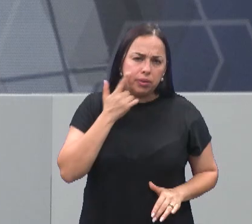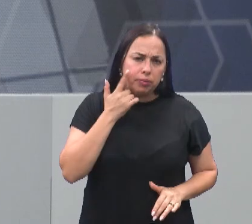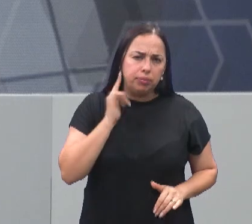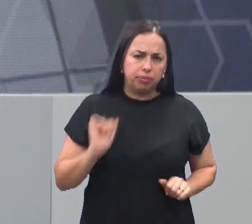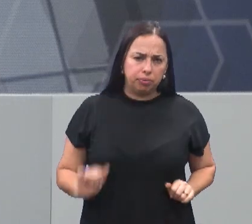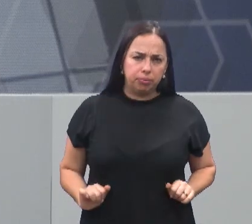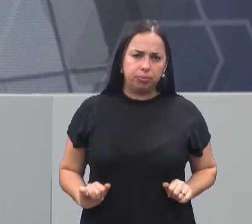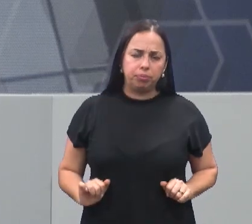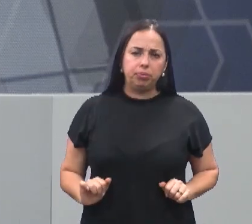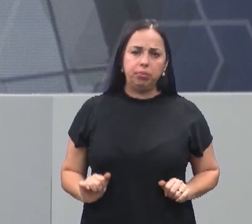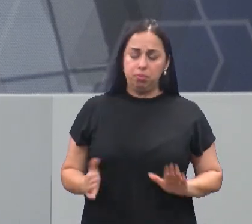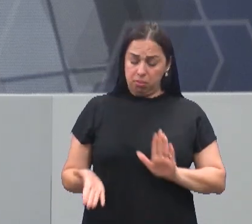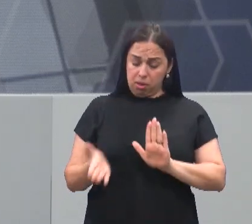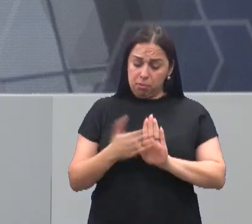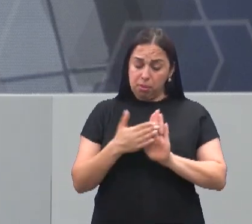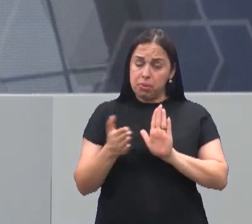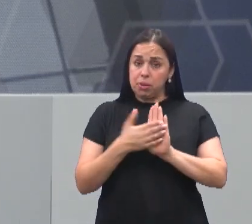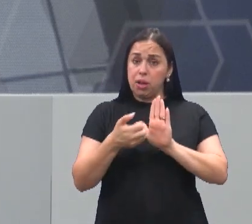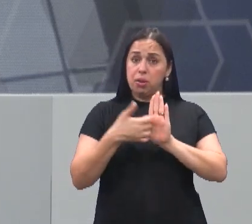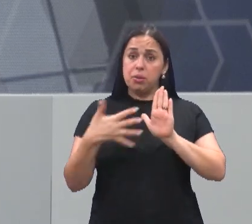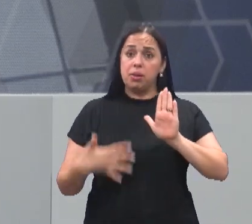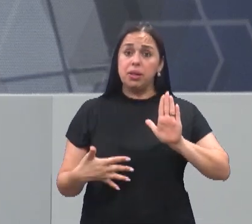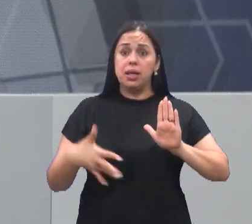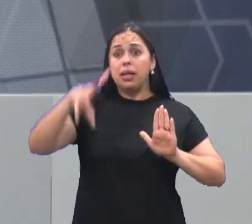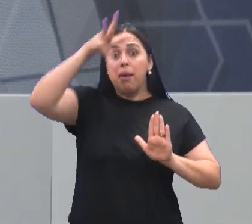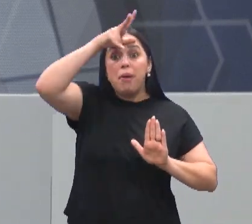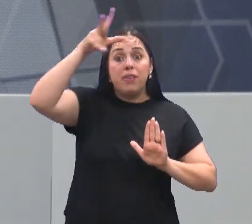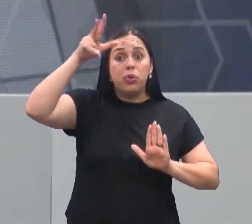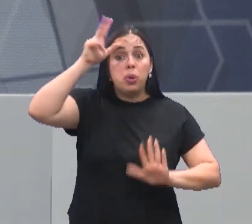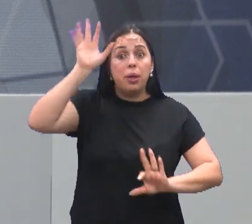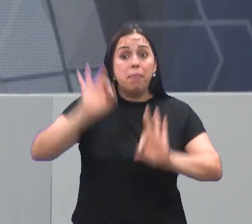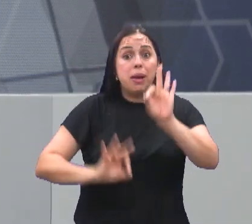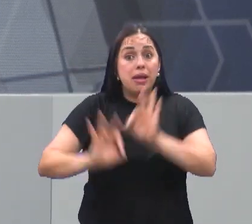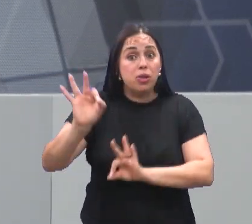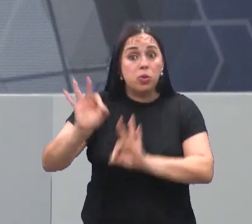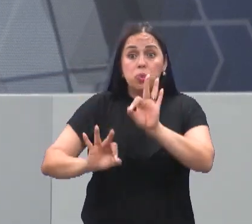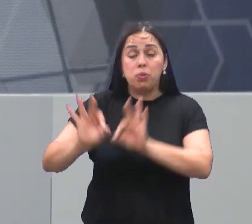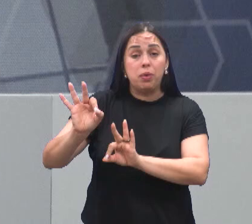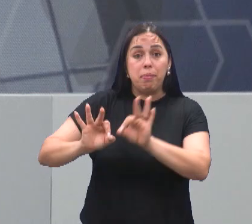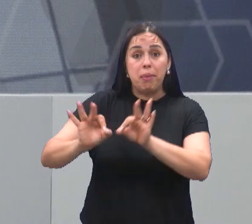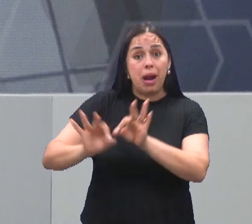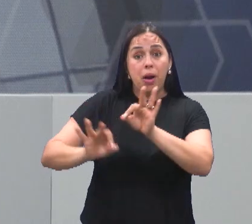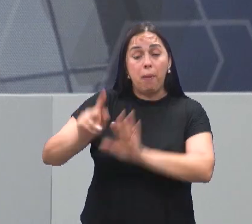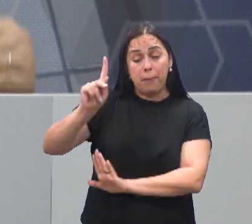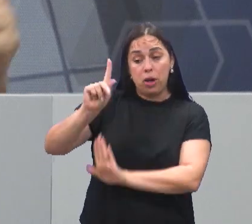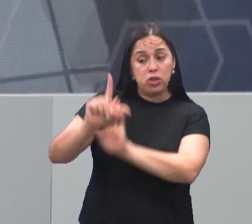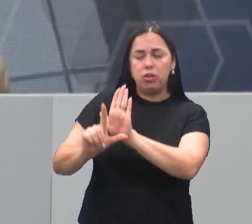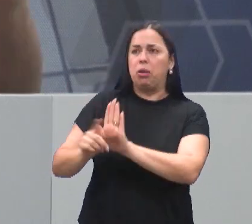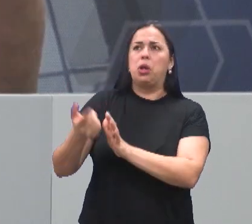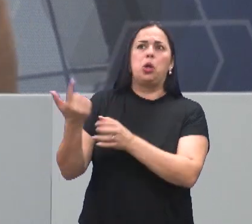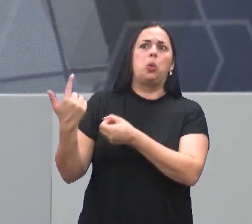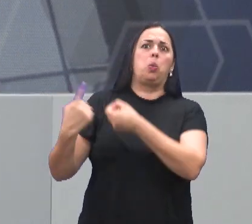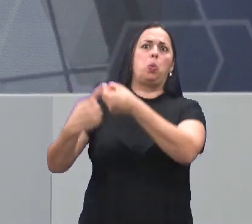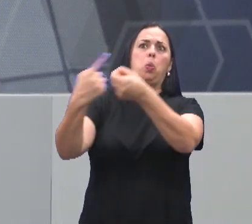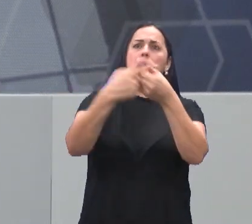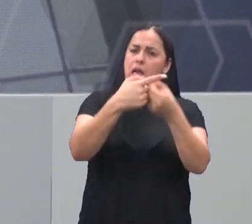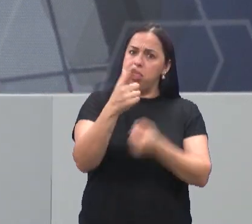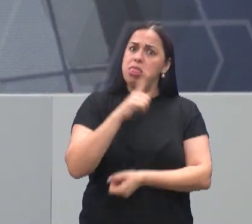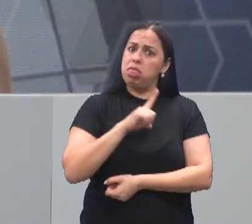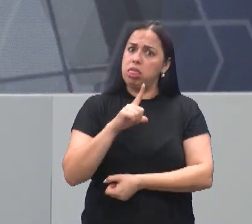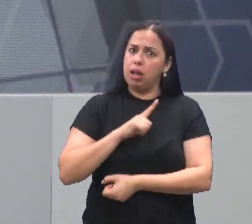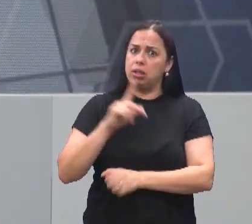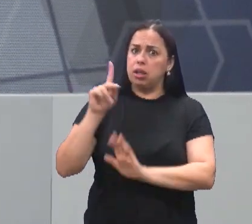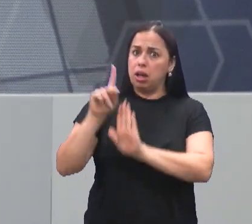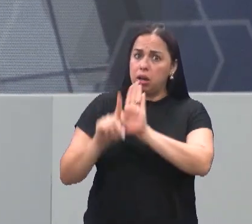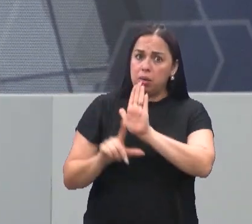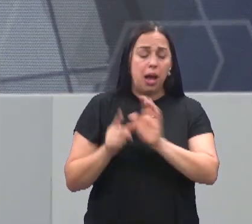estamos propondo é que a prefeitura faça um programa, como tem em várias cidades desse país, né, que acompanhe, por